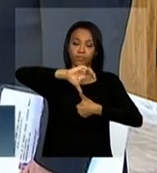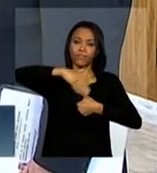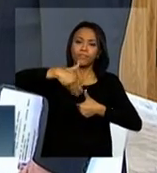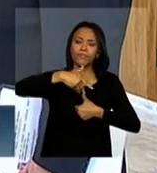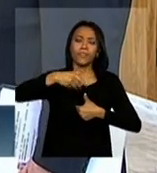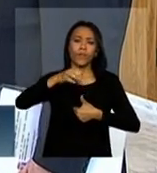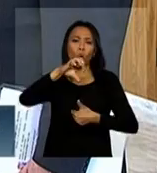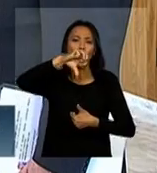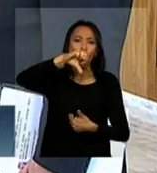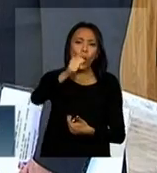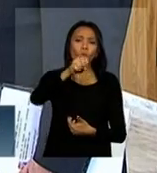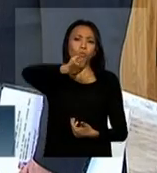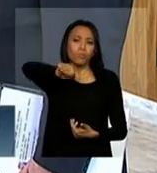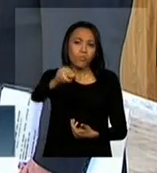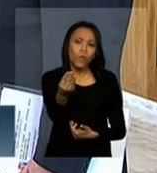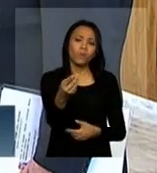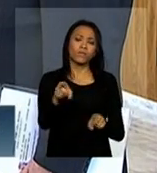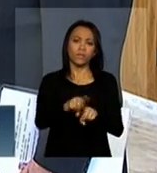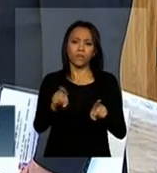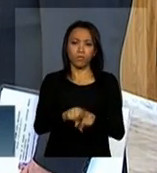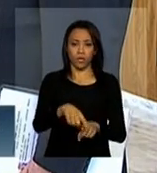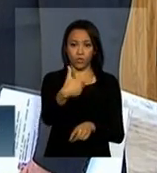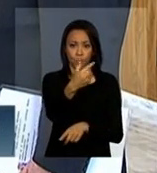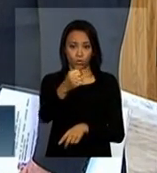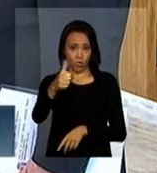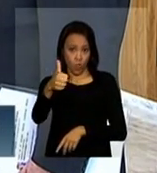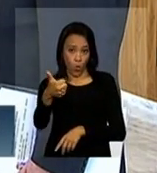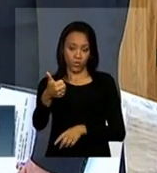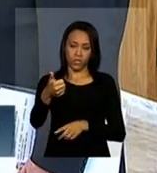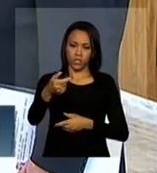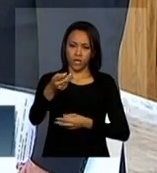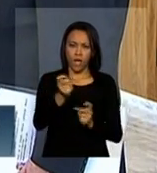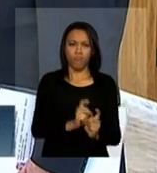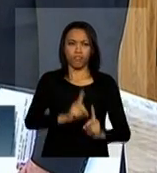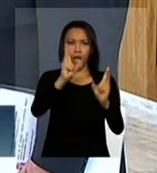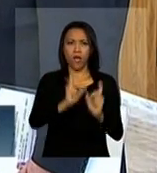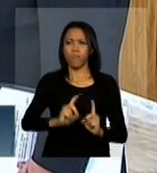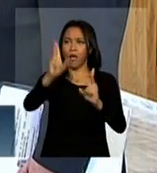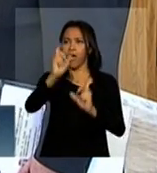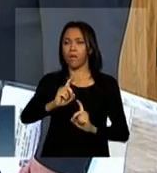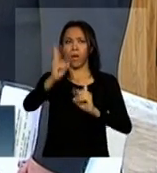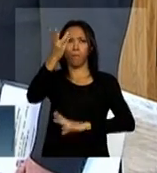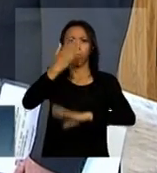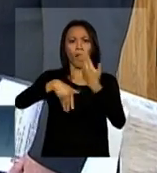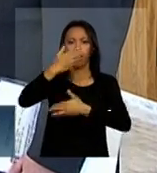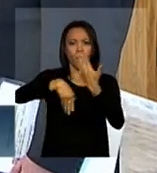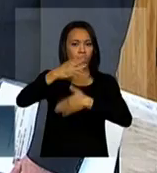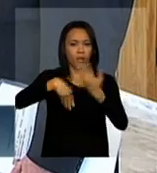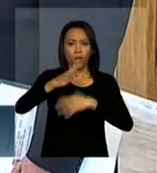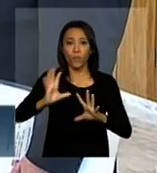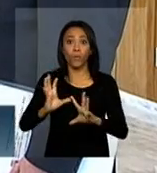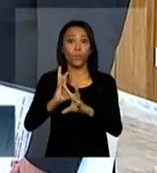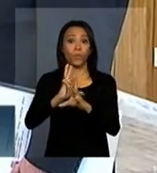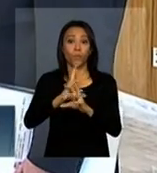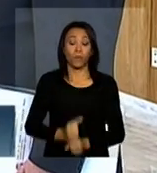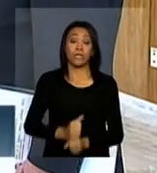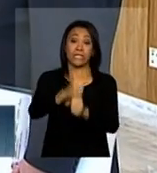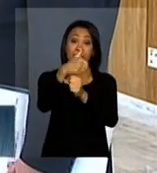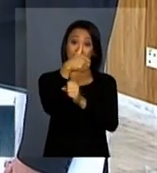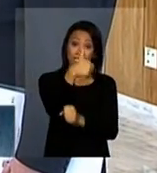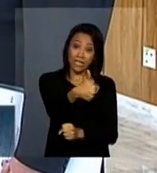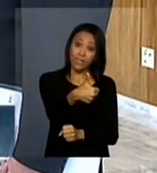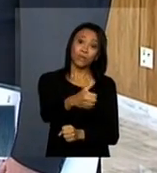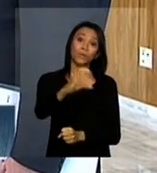milhões de habitantes e em 2011 o fluxo do comércio entre Brasil e Honduras totalizou 105